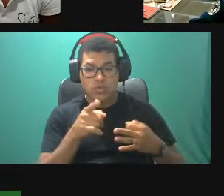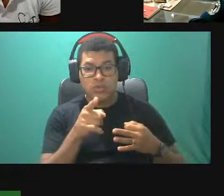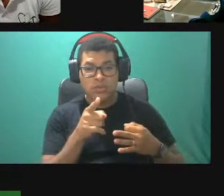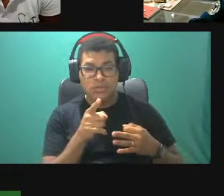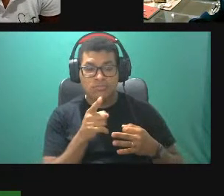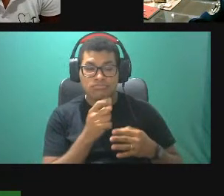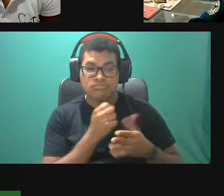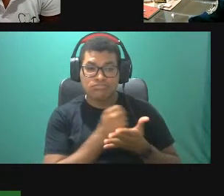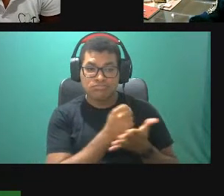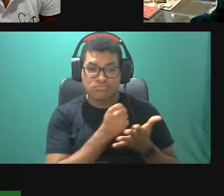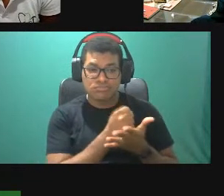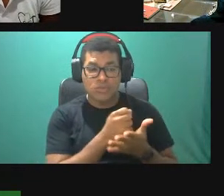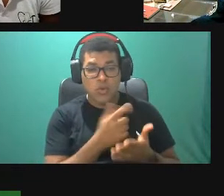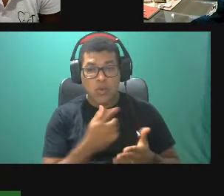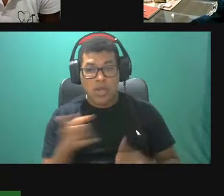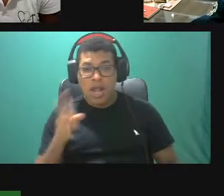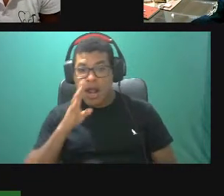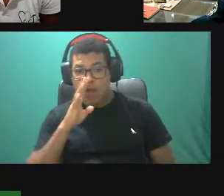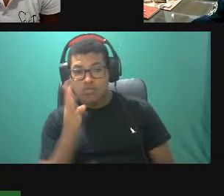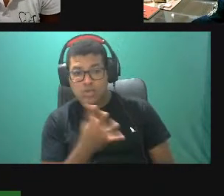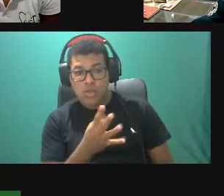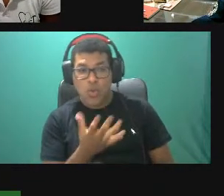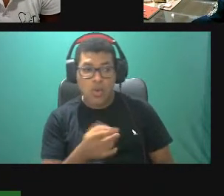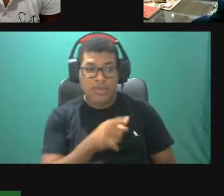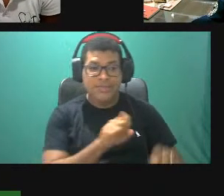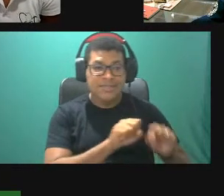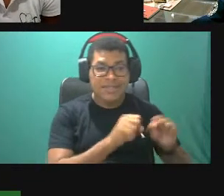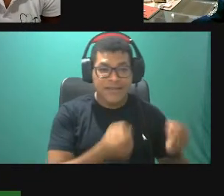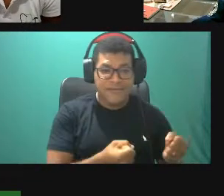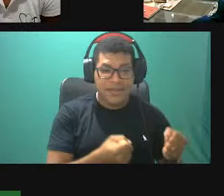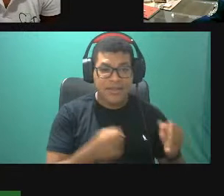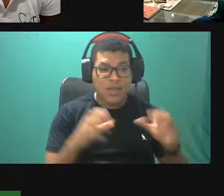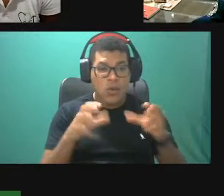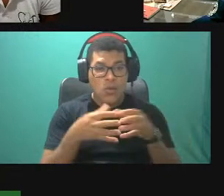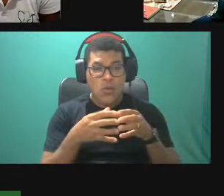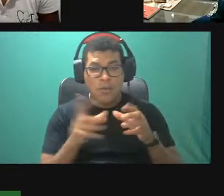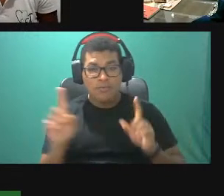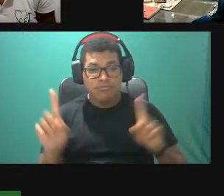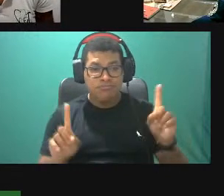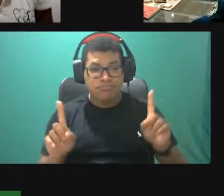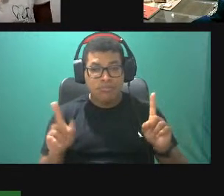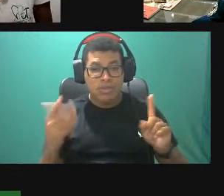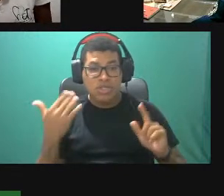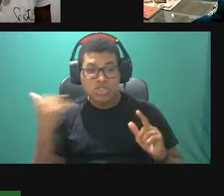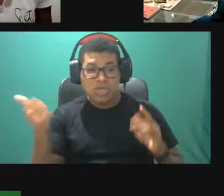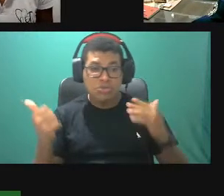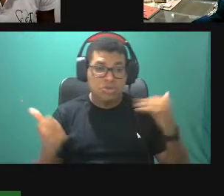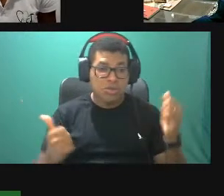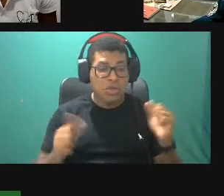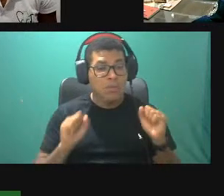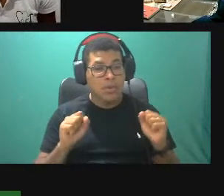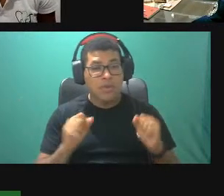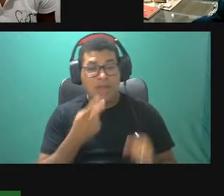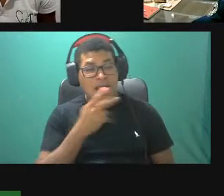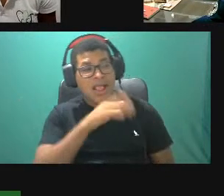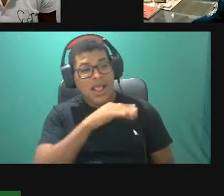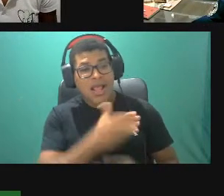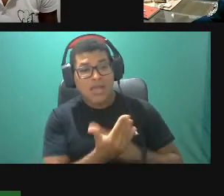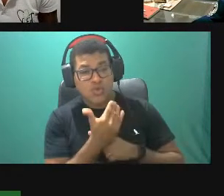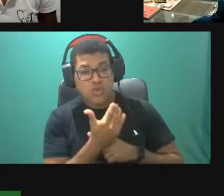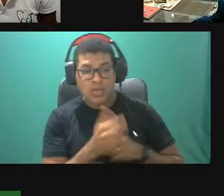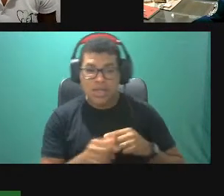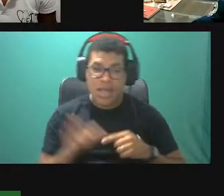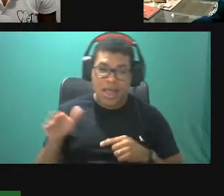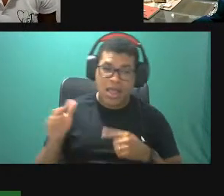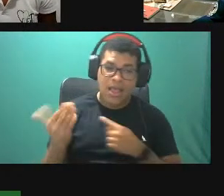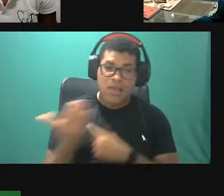a de acusação ou de defesa, pode entrar em contato com você ou me auxilia nesse caso ou me ajuda aqui, tá? Tanto